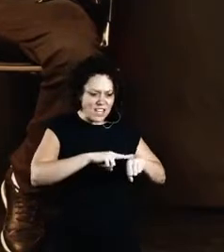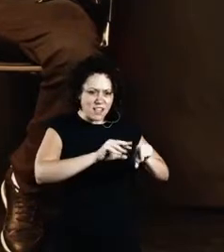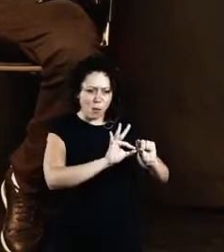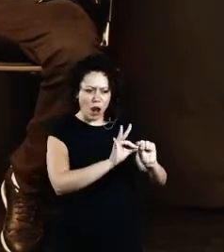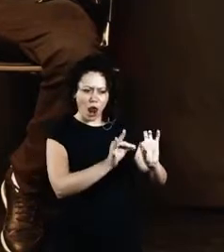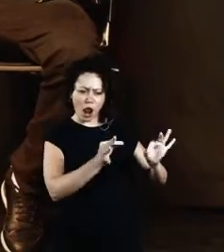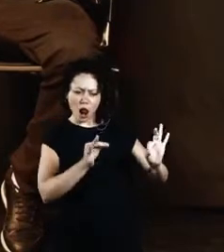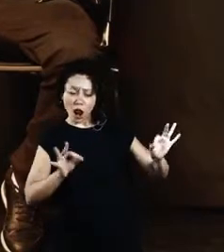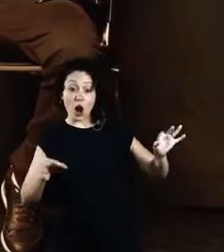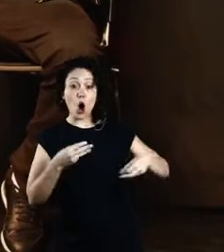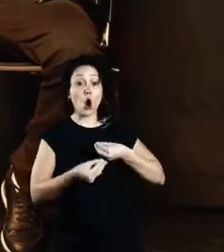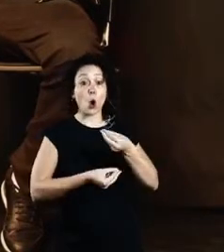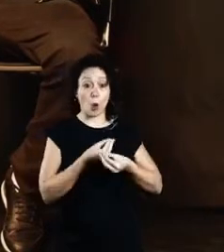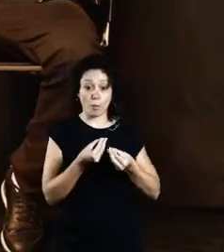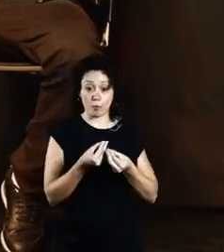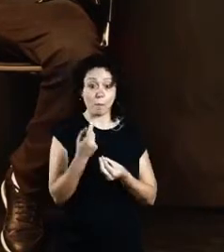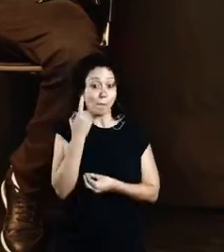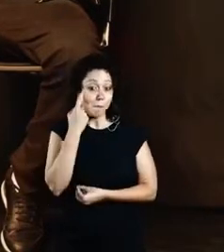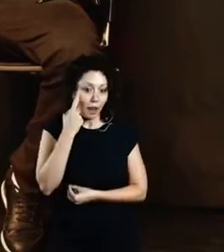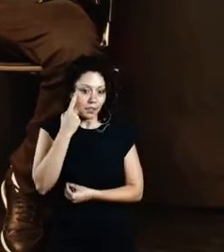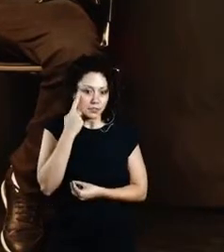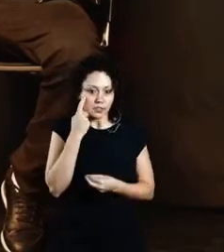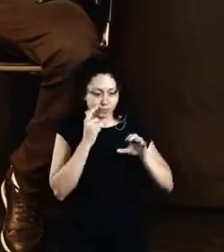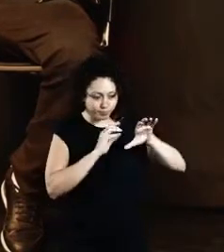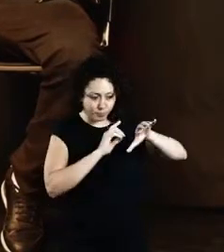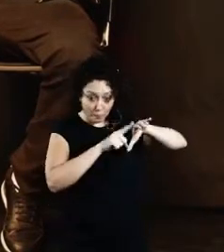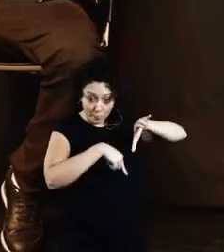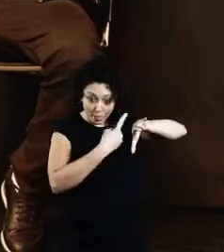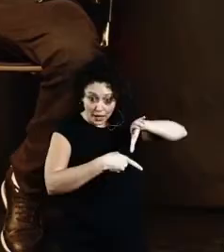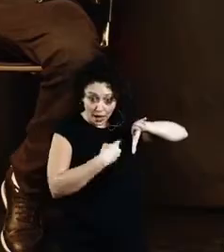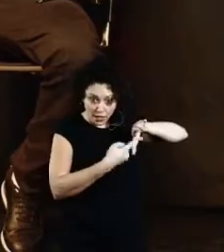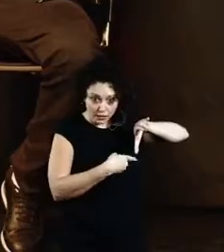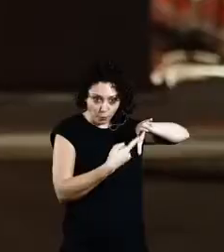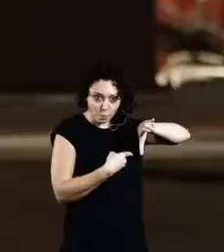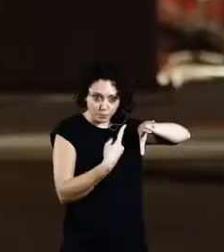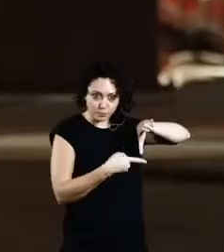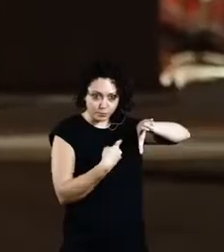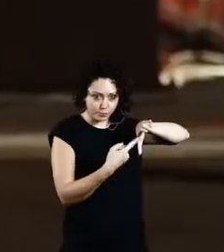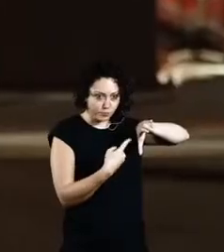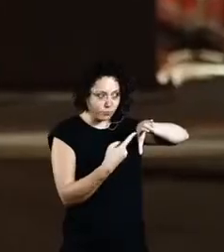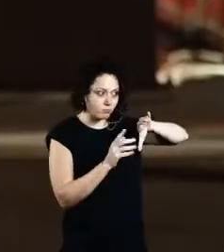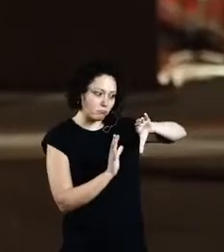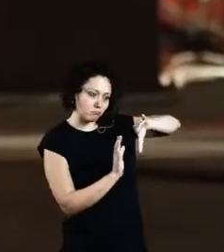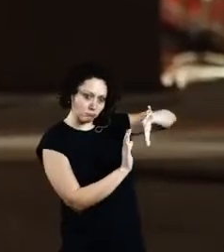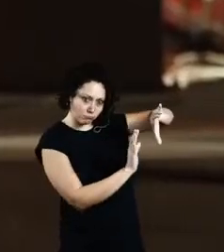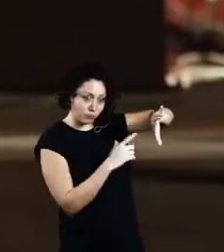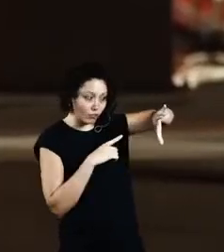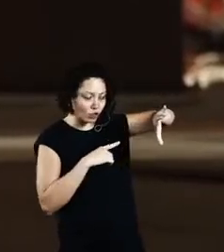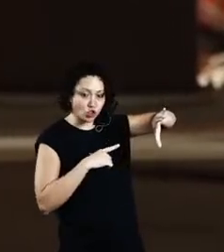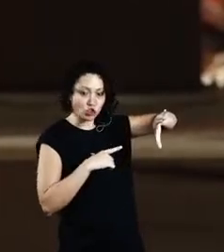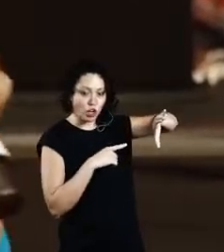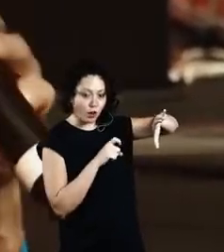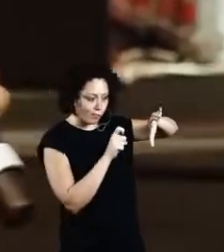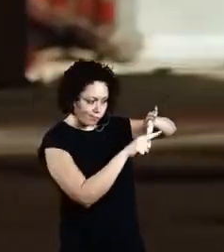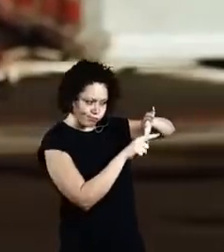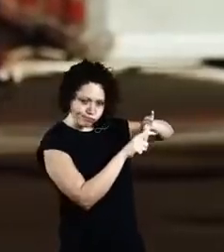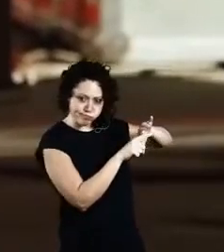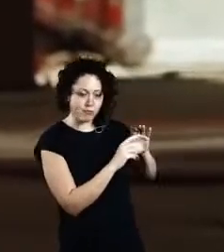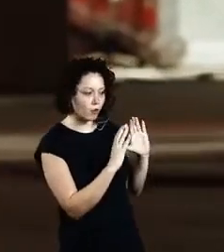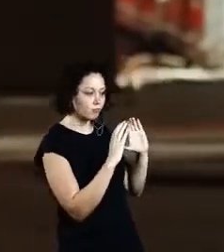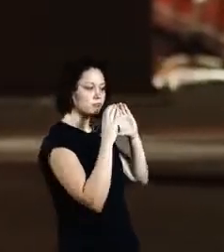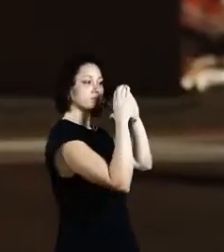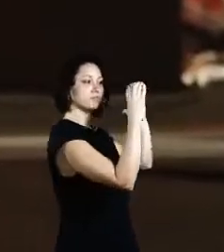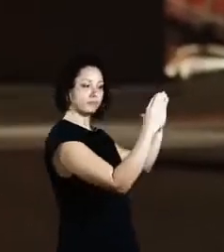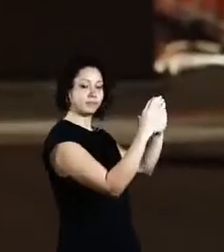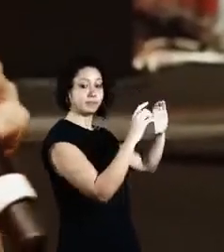Aí eu colocava um carretel aqui, né? O outro carretel eu tirava ele, por exemplo, colocava aqui na estante aqui, tinha um parafuso ali que eu encaixava ali, então